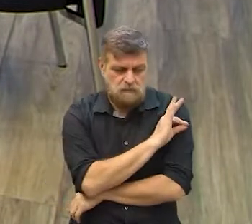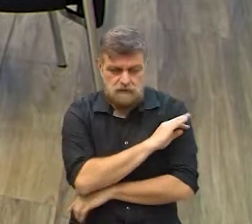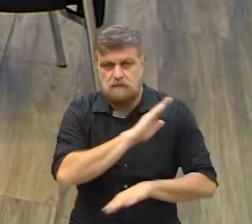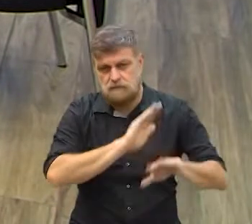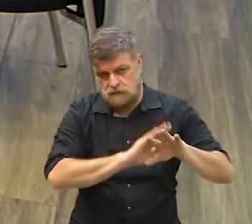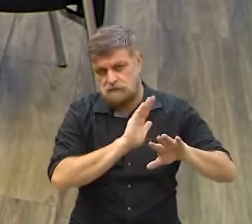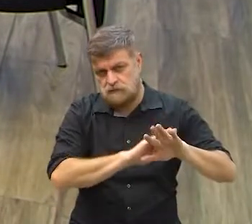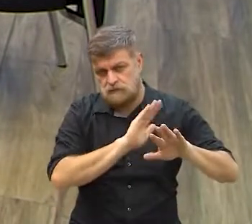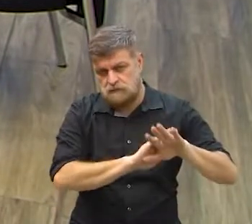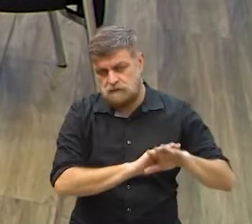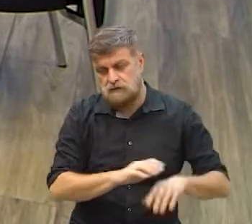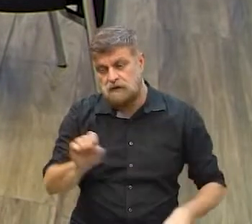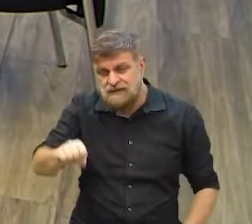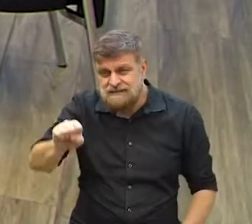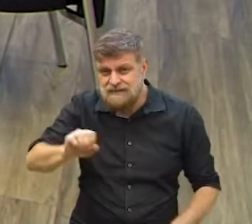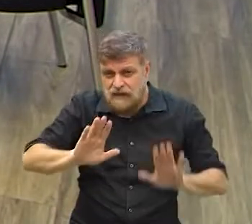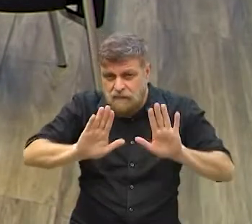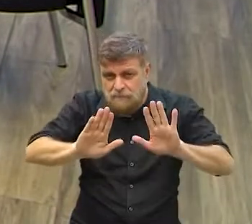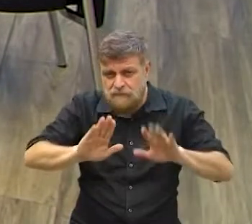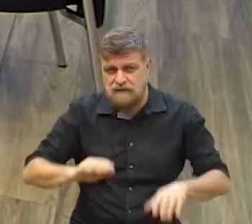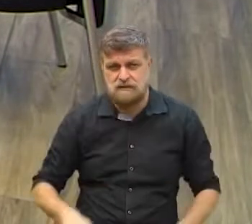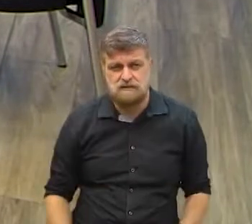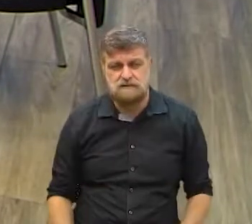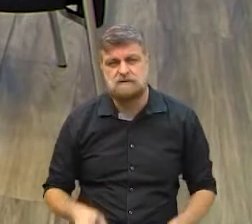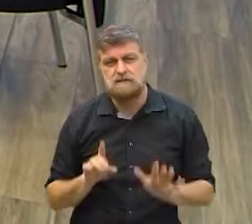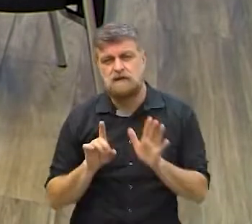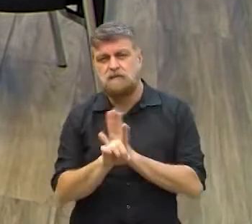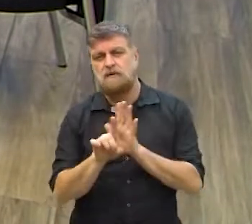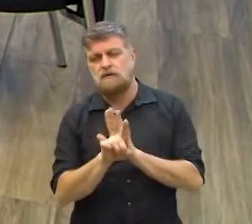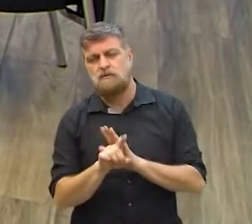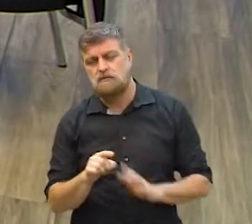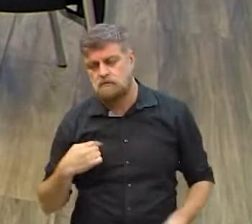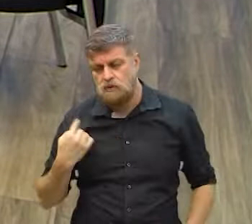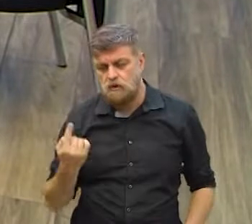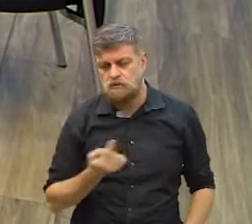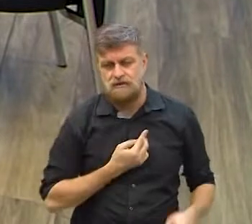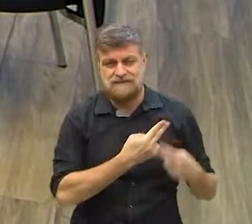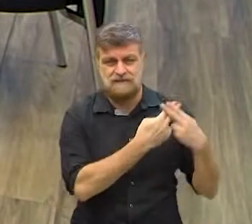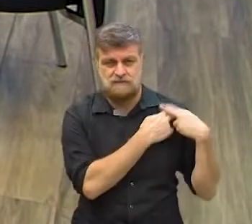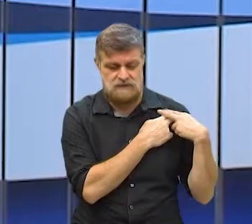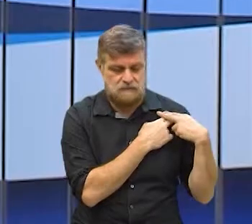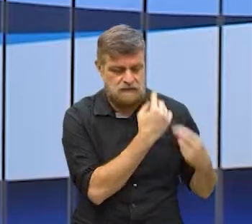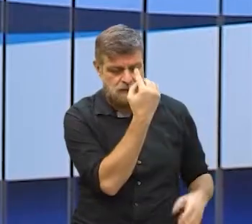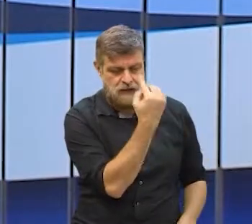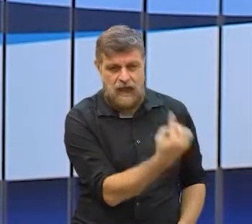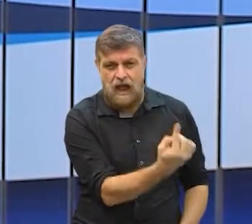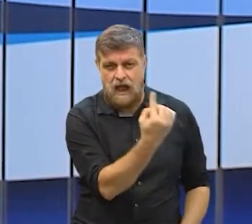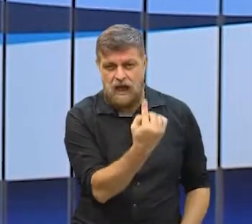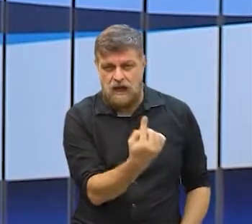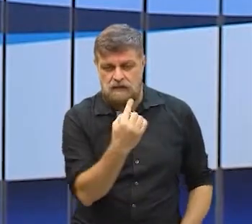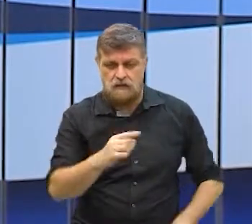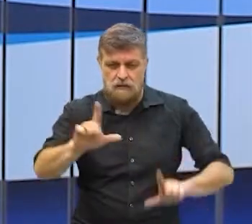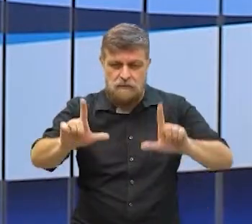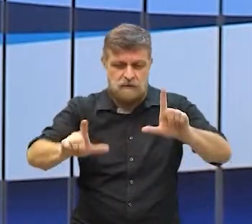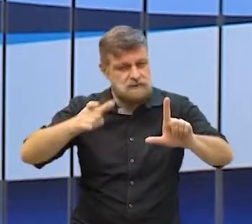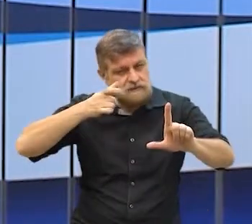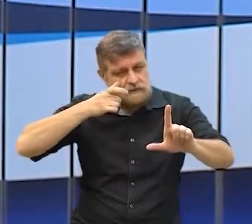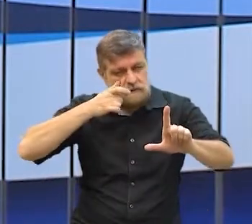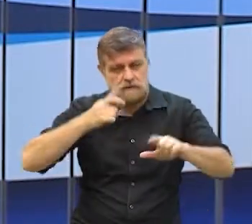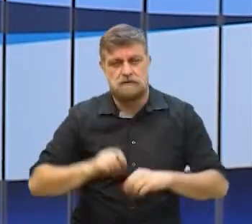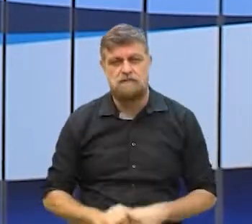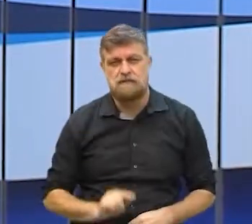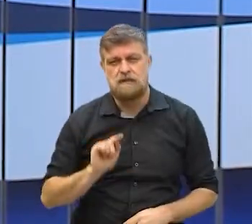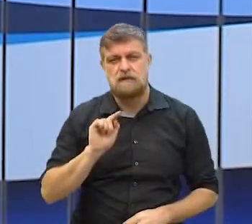público tem que fazer alguma coisa. Realmente, o poder público tem que fazer. Mas qual é a parte em que cada um de nós, quem